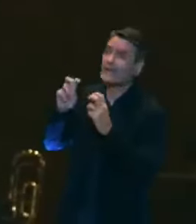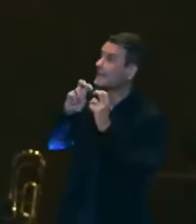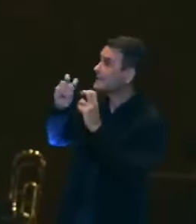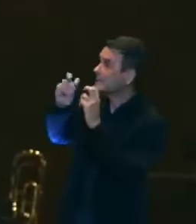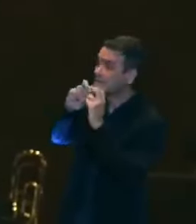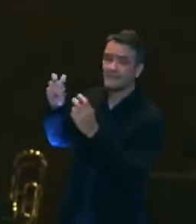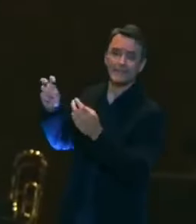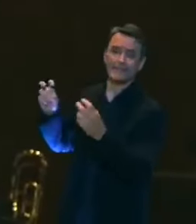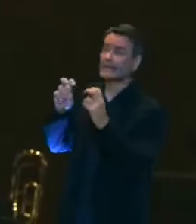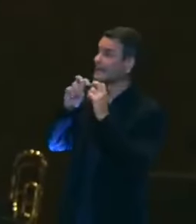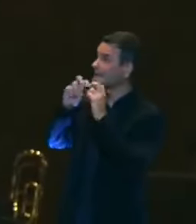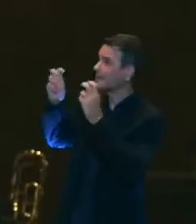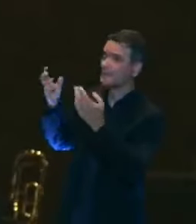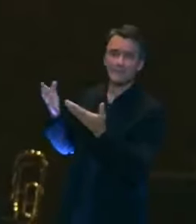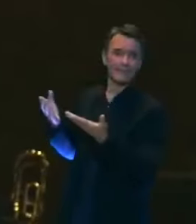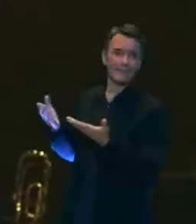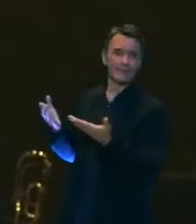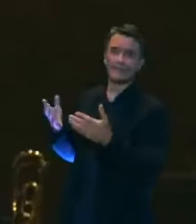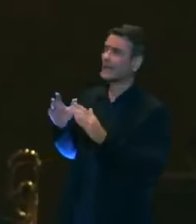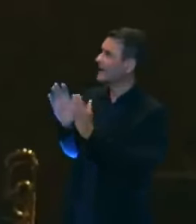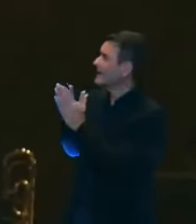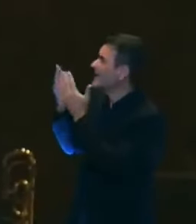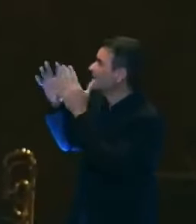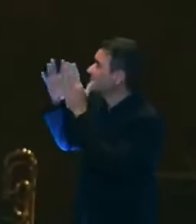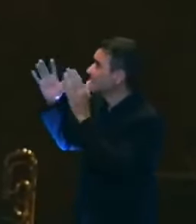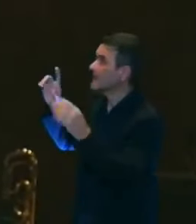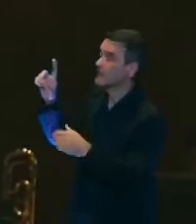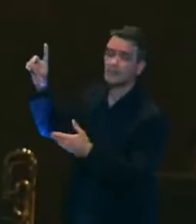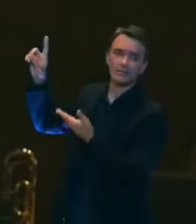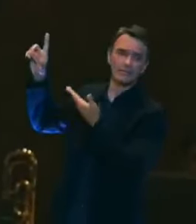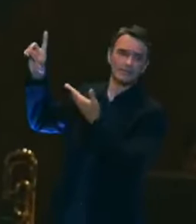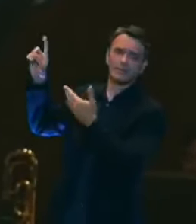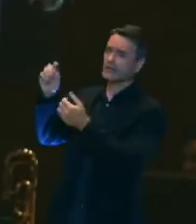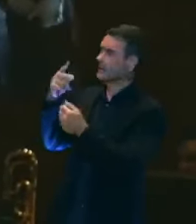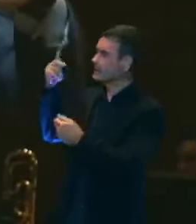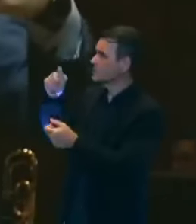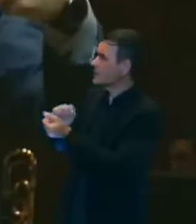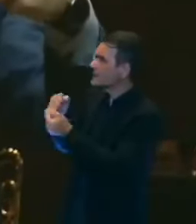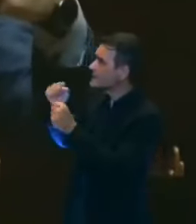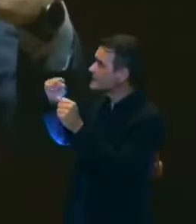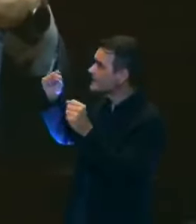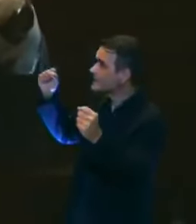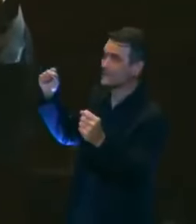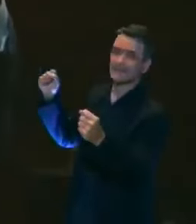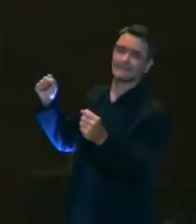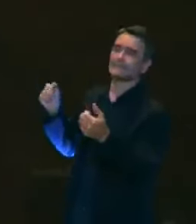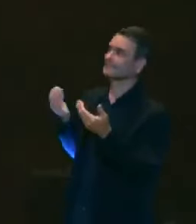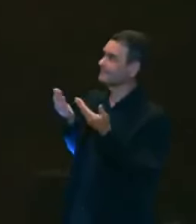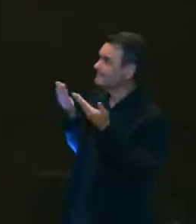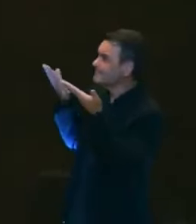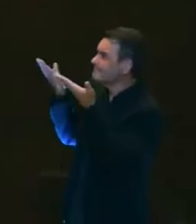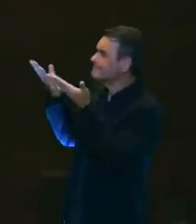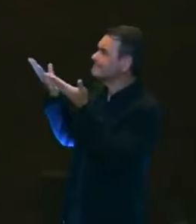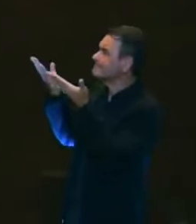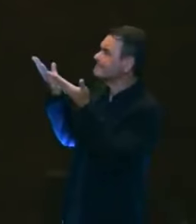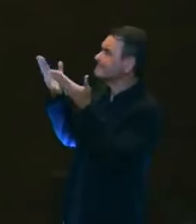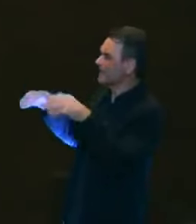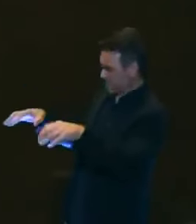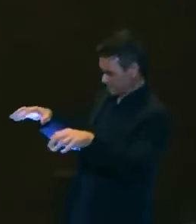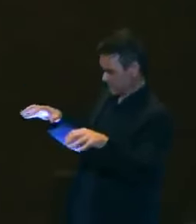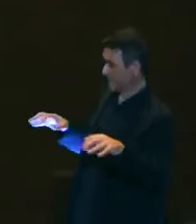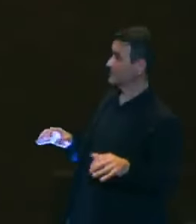clamar, comece a exaltar a Deus, sua grandeza, sua